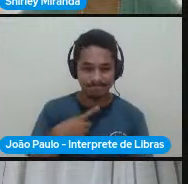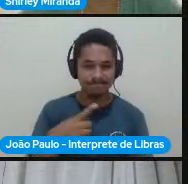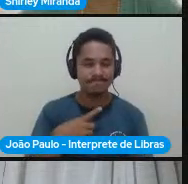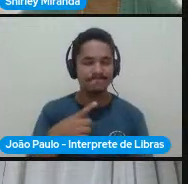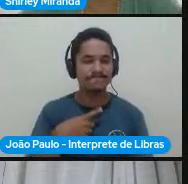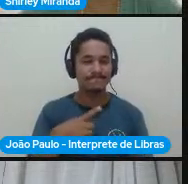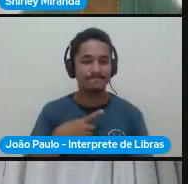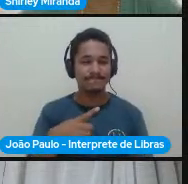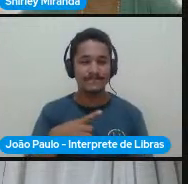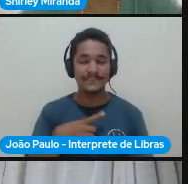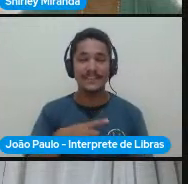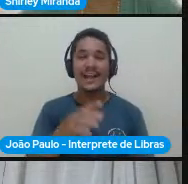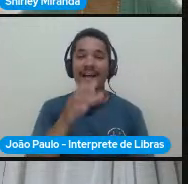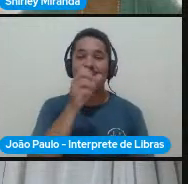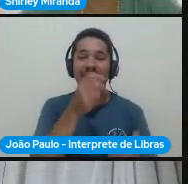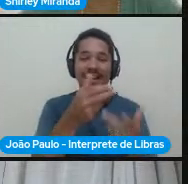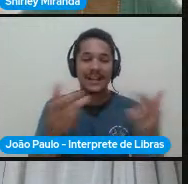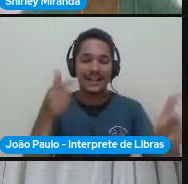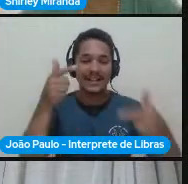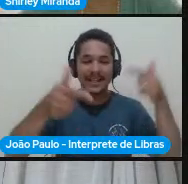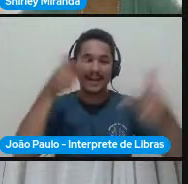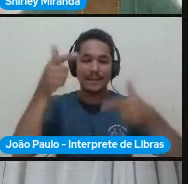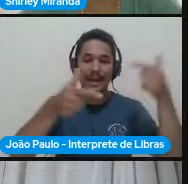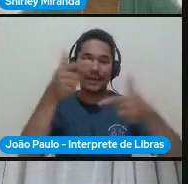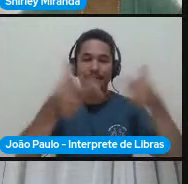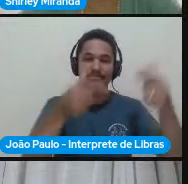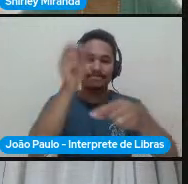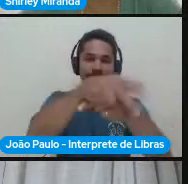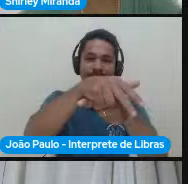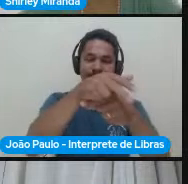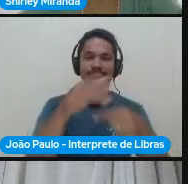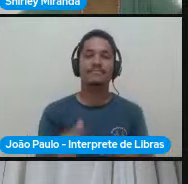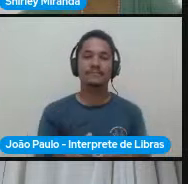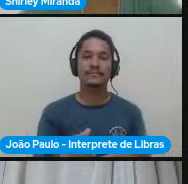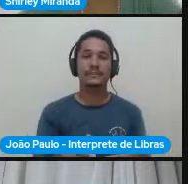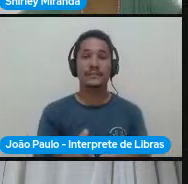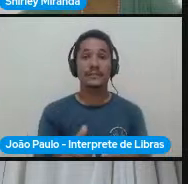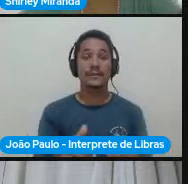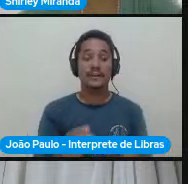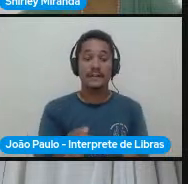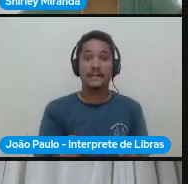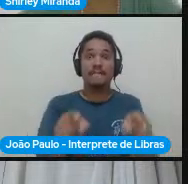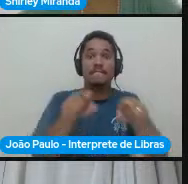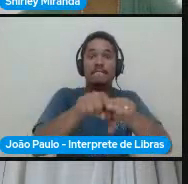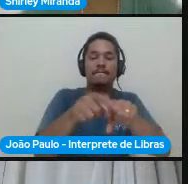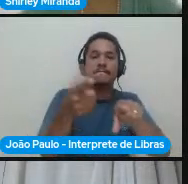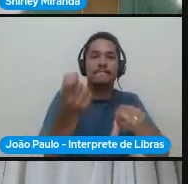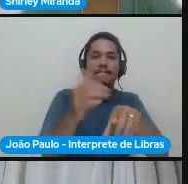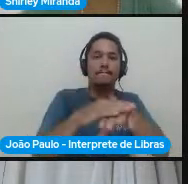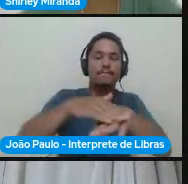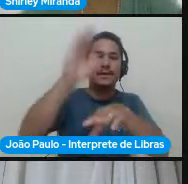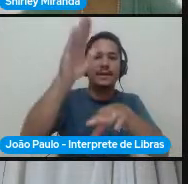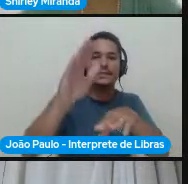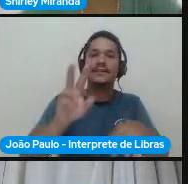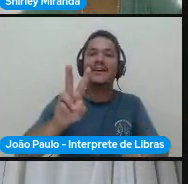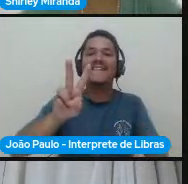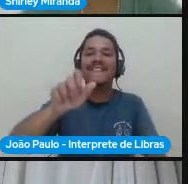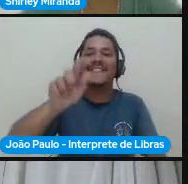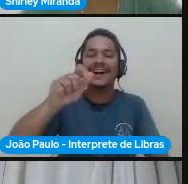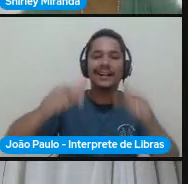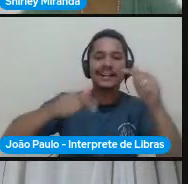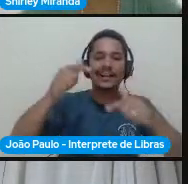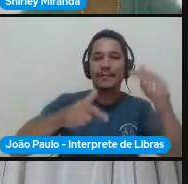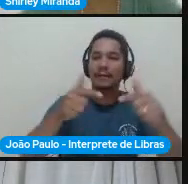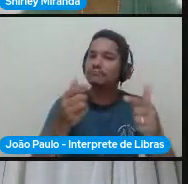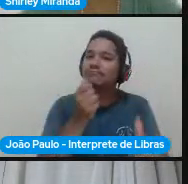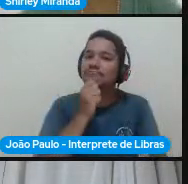uma grande feira de empregabilidade. Vamos ter mais de 20 parceiros com vagas imediatas, sem